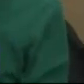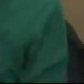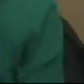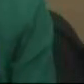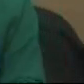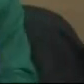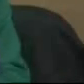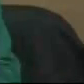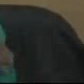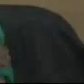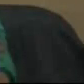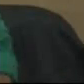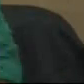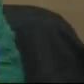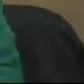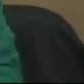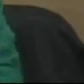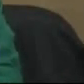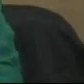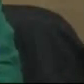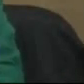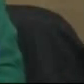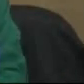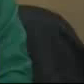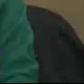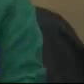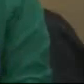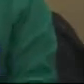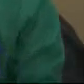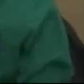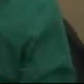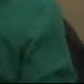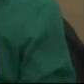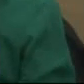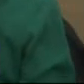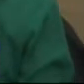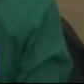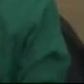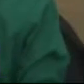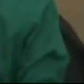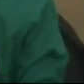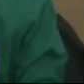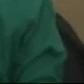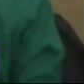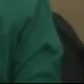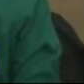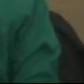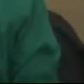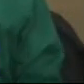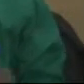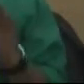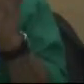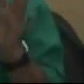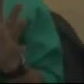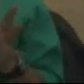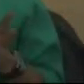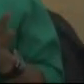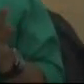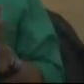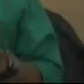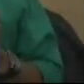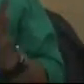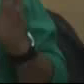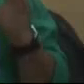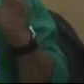demanda, né, que é tão comum na vida do vereador a respeito de remoção de árvores e poda de árvores, tudo, a gente não pode